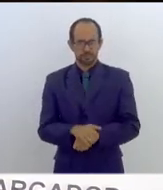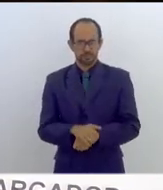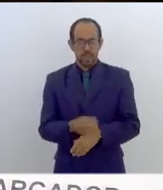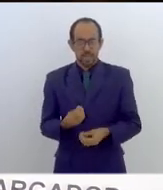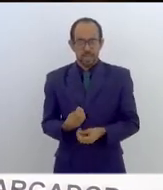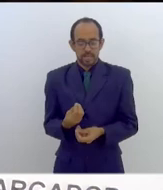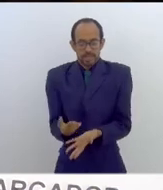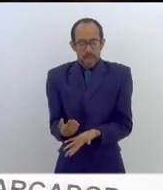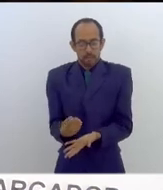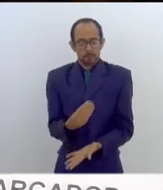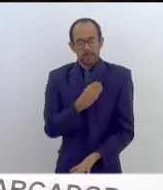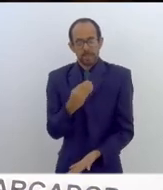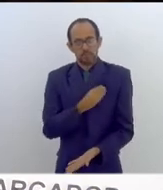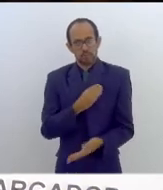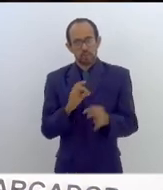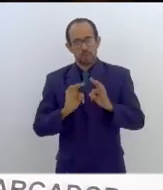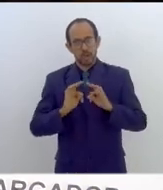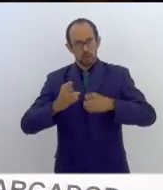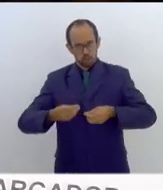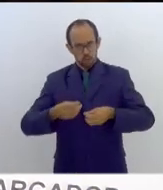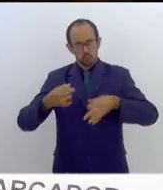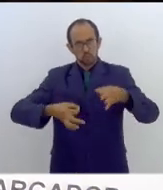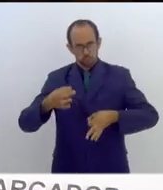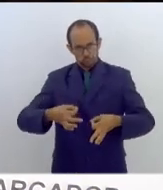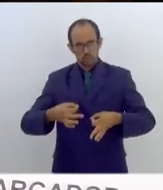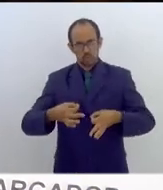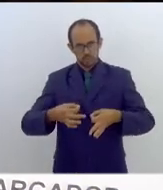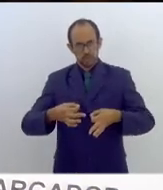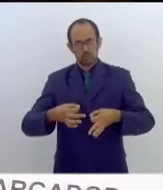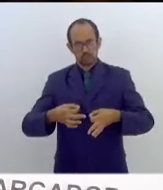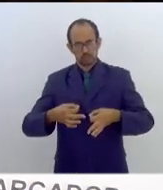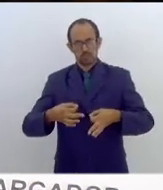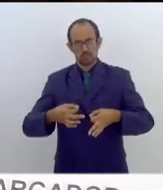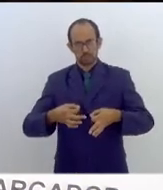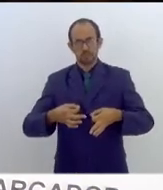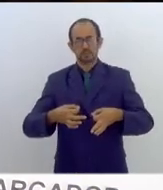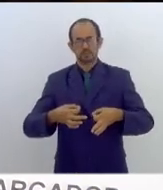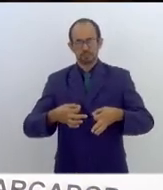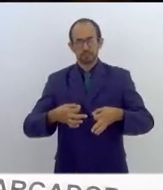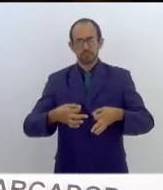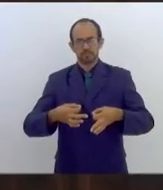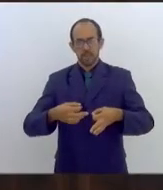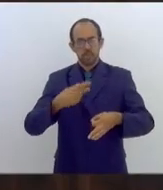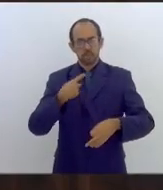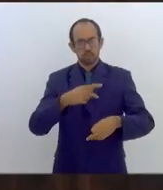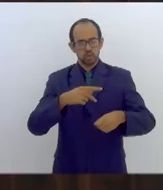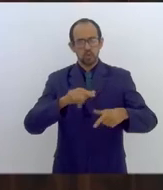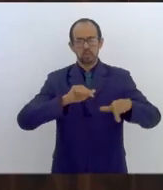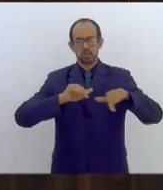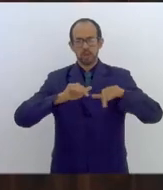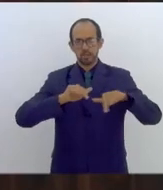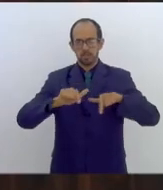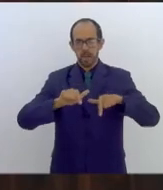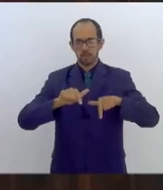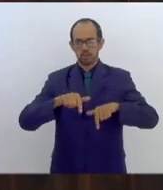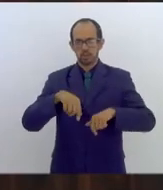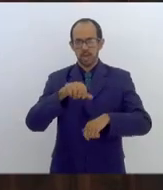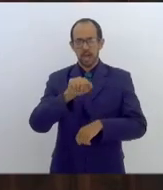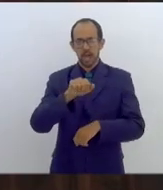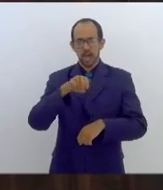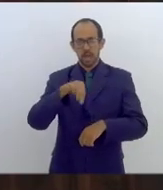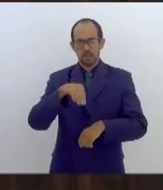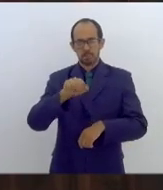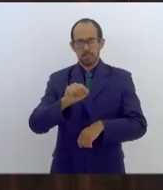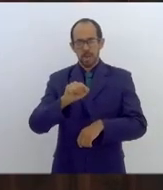benefícios para todos os magistrados ele traz benefícios para todos a sua atuação perante e